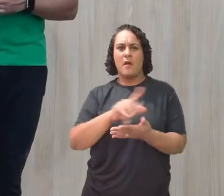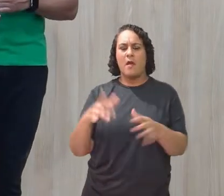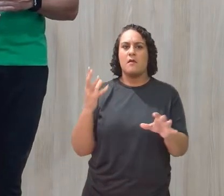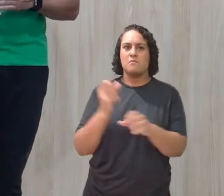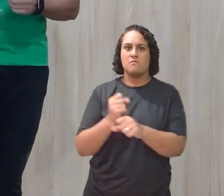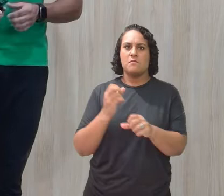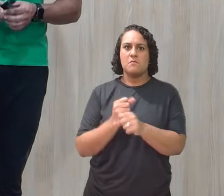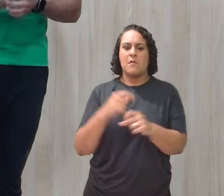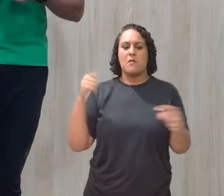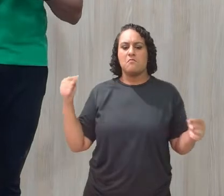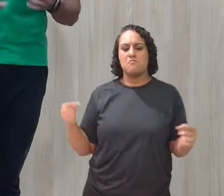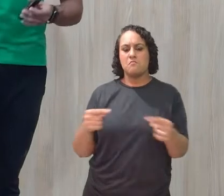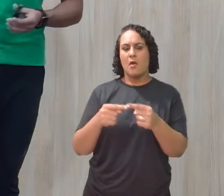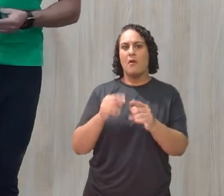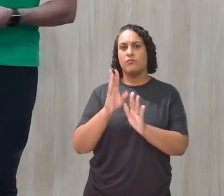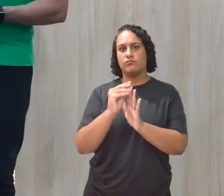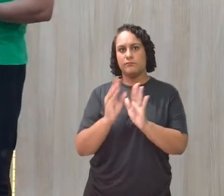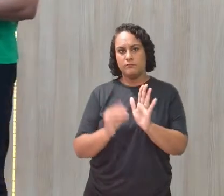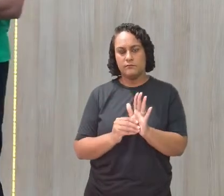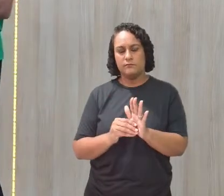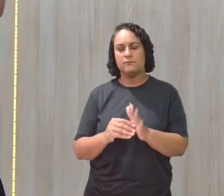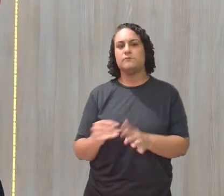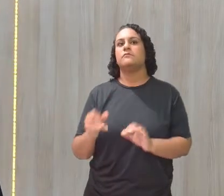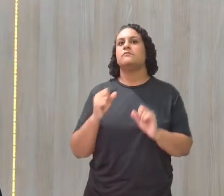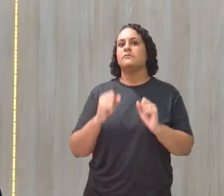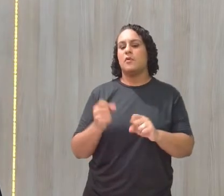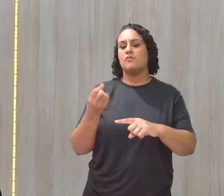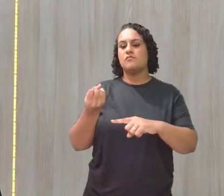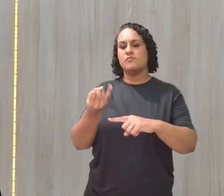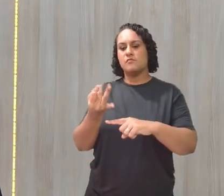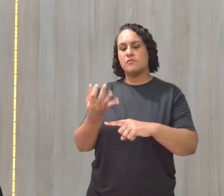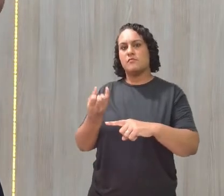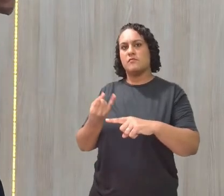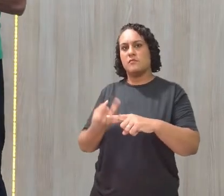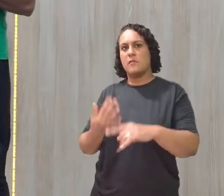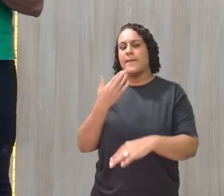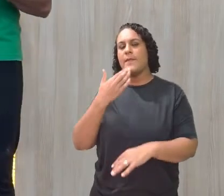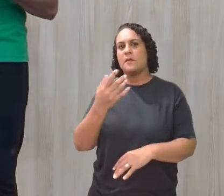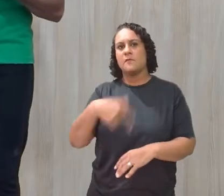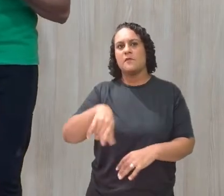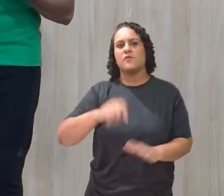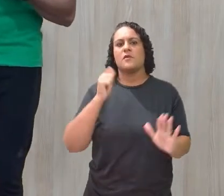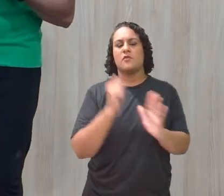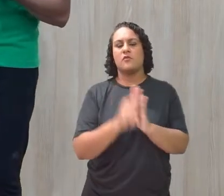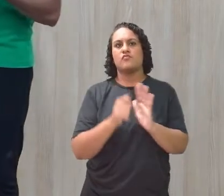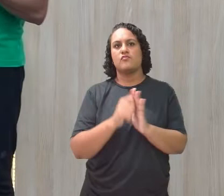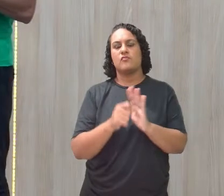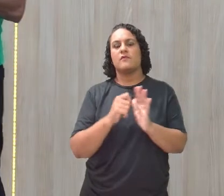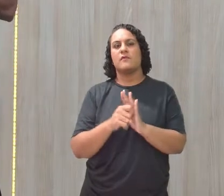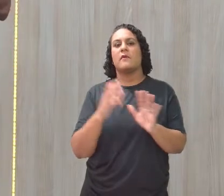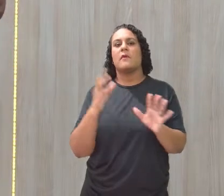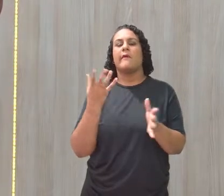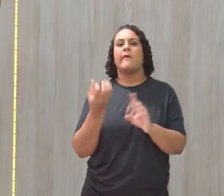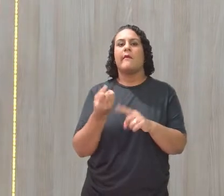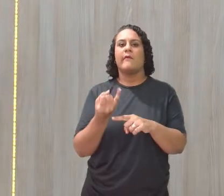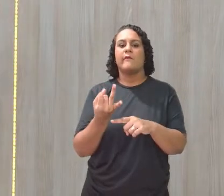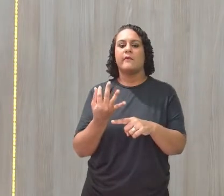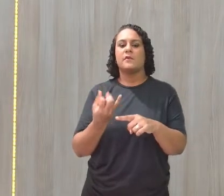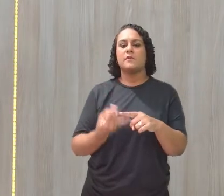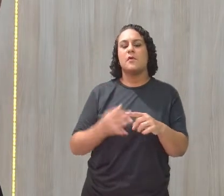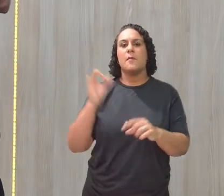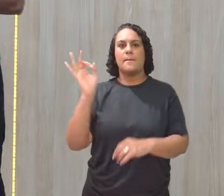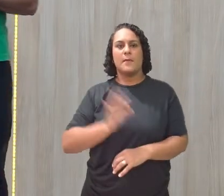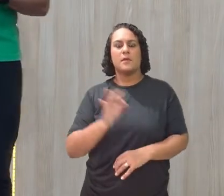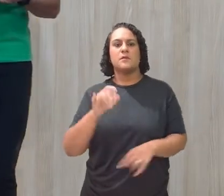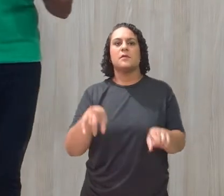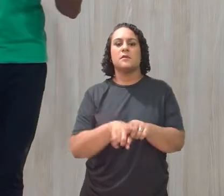a essa ideia, tá? Por exemplo, eu posso dar uma fração e pedir para você escrever essa fração em porcentagem e em